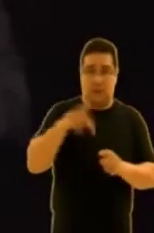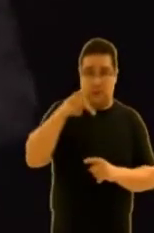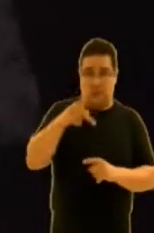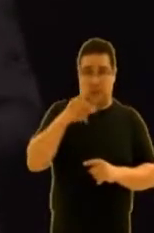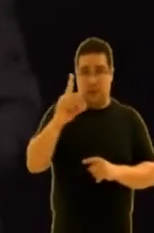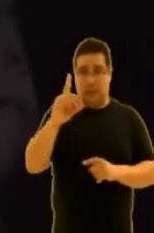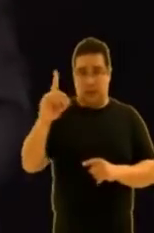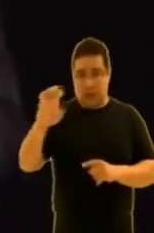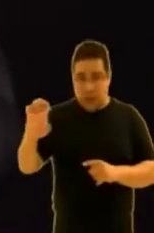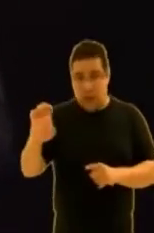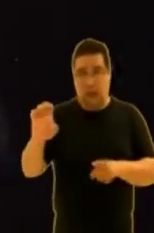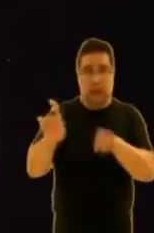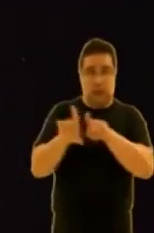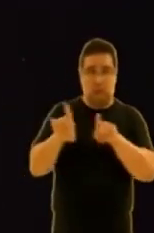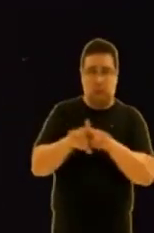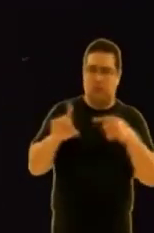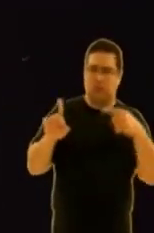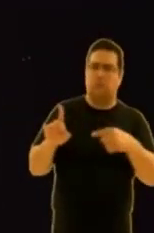que é um programa